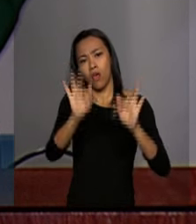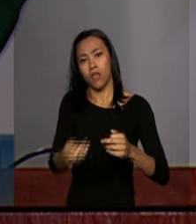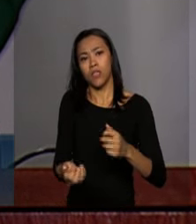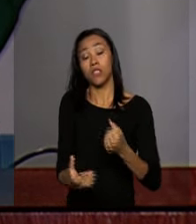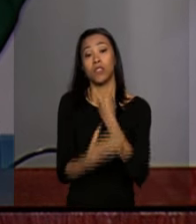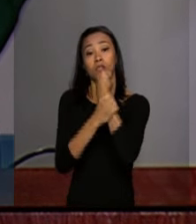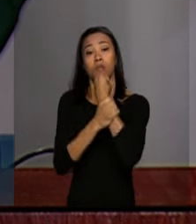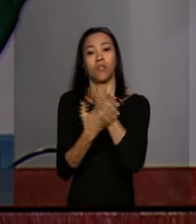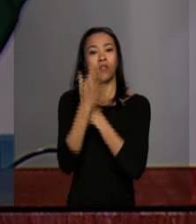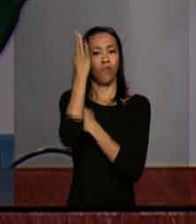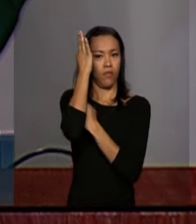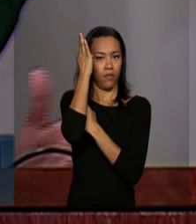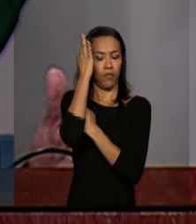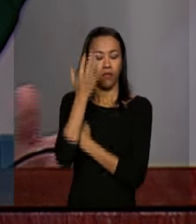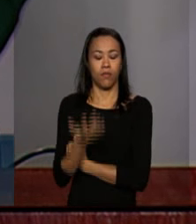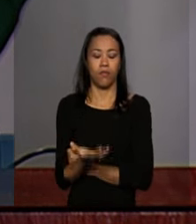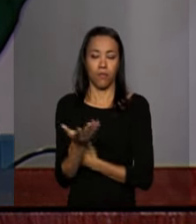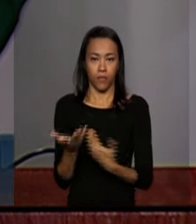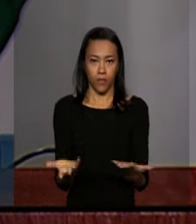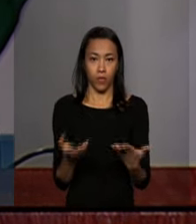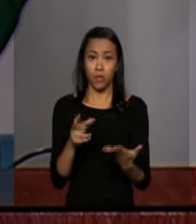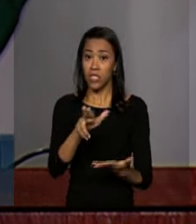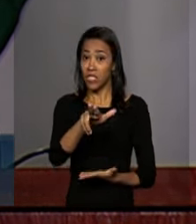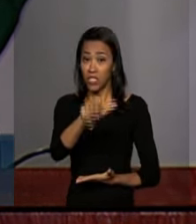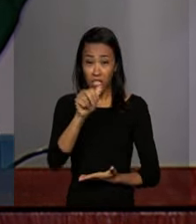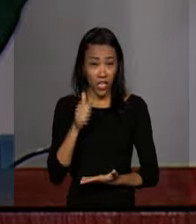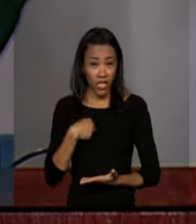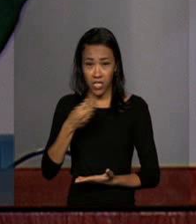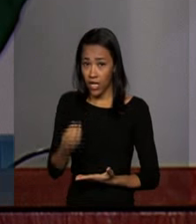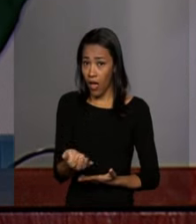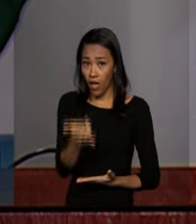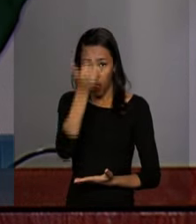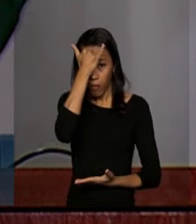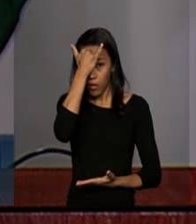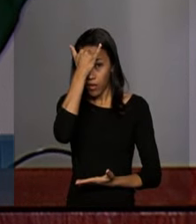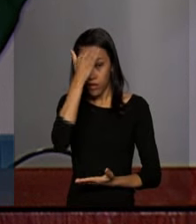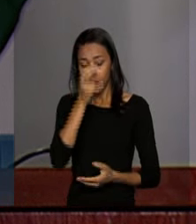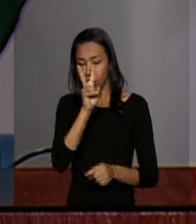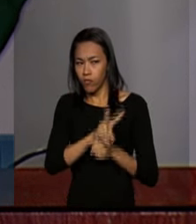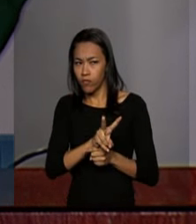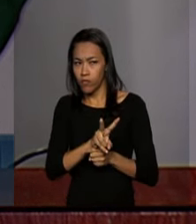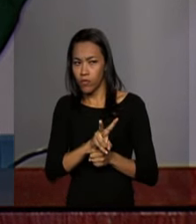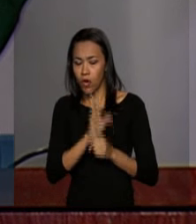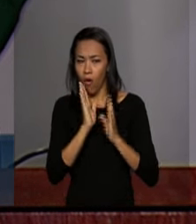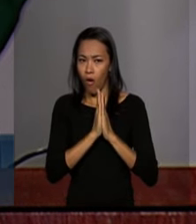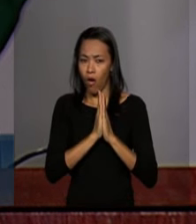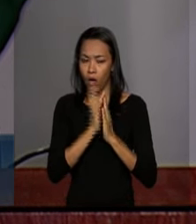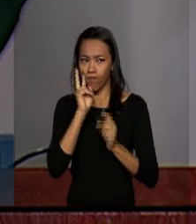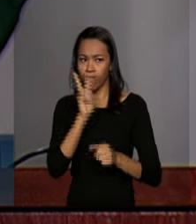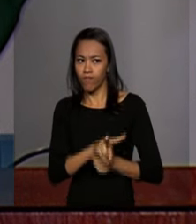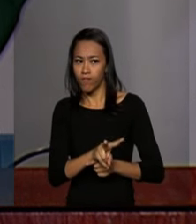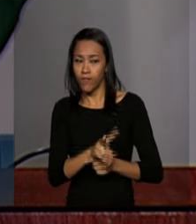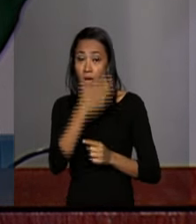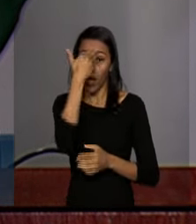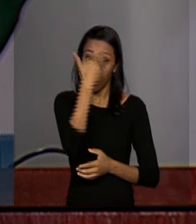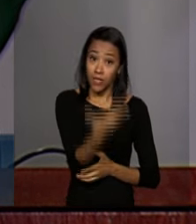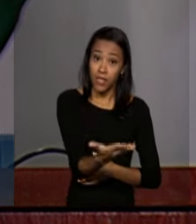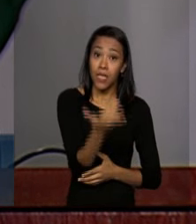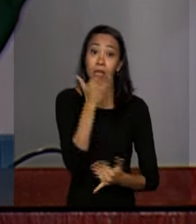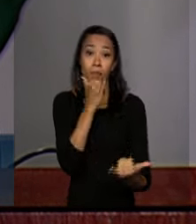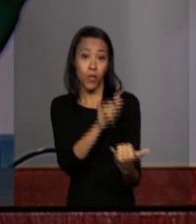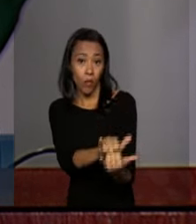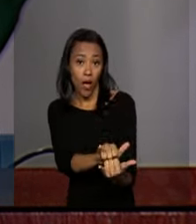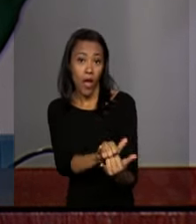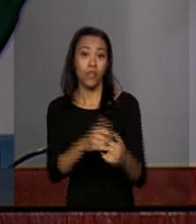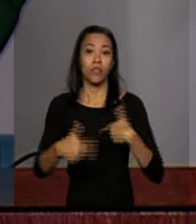fé. Saibam que jamais ninguém se arrependeu de vigiar e orar, agradecer e perdoar, trabalhar